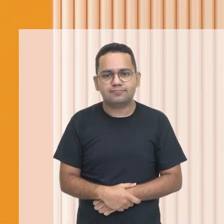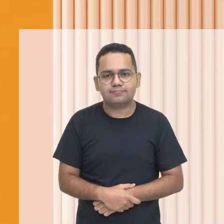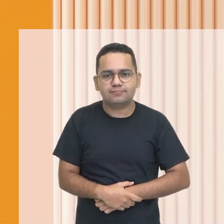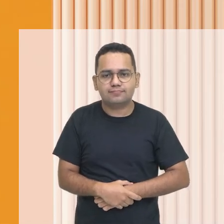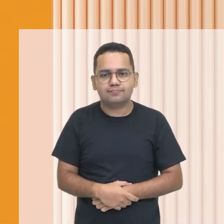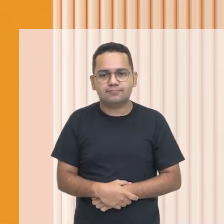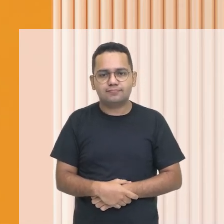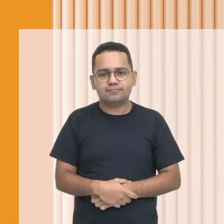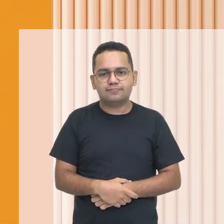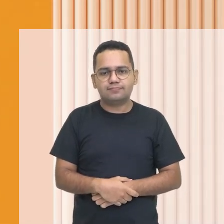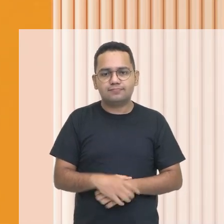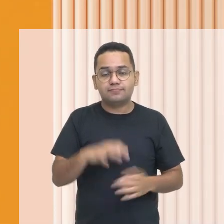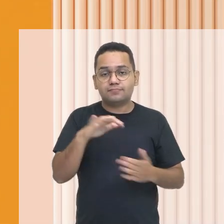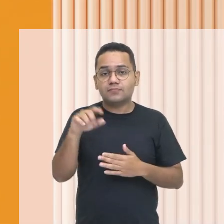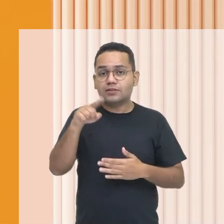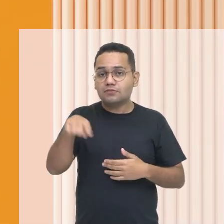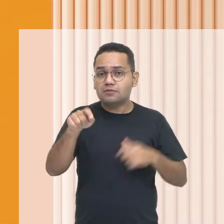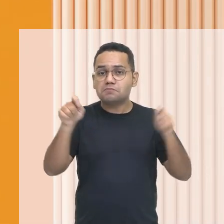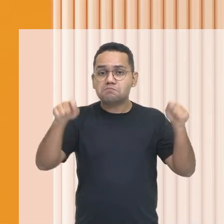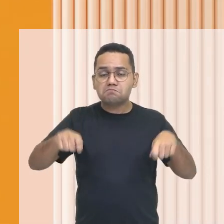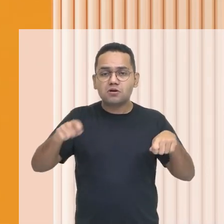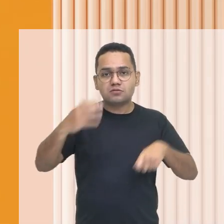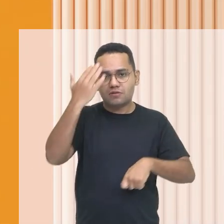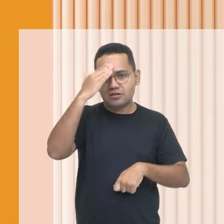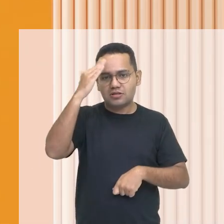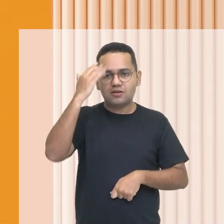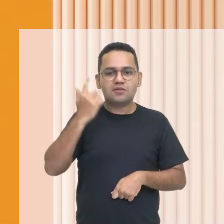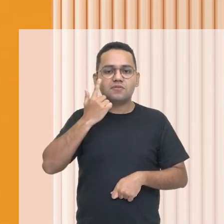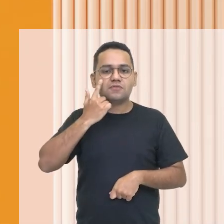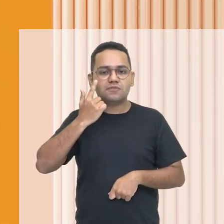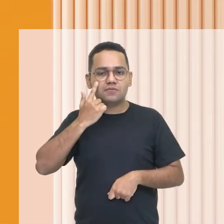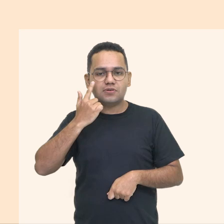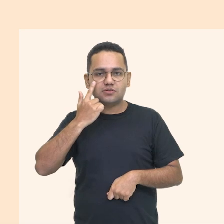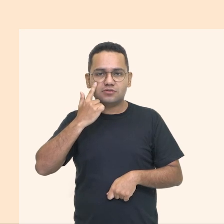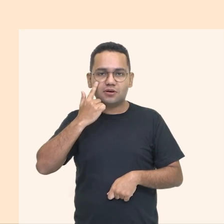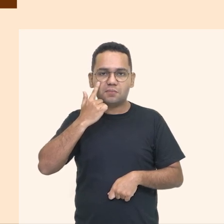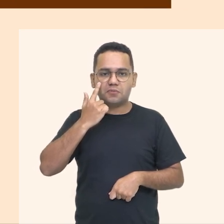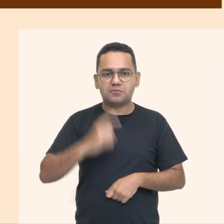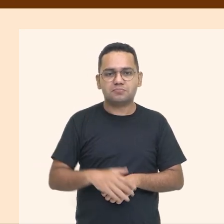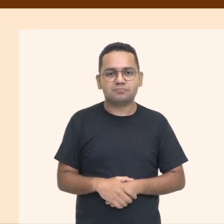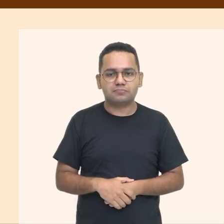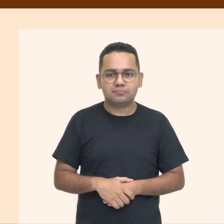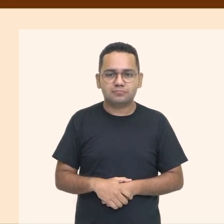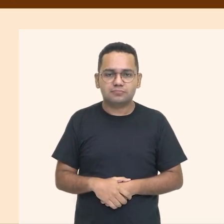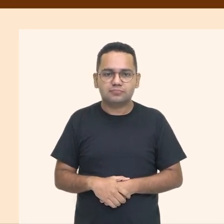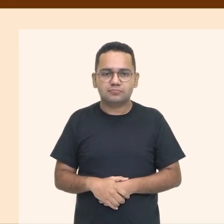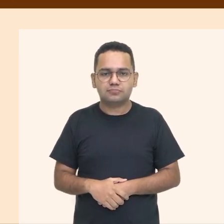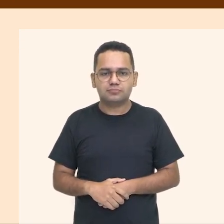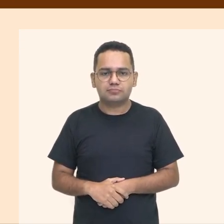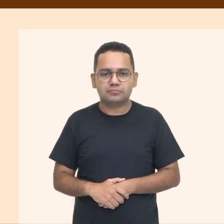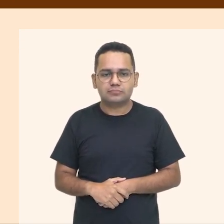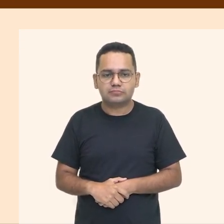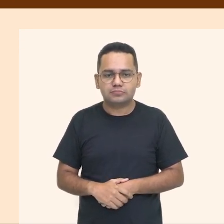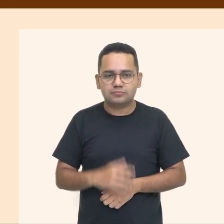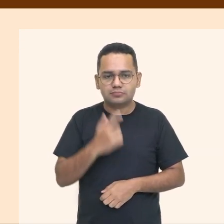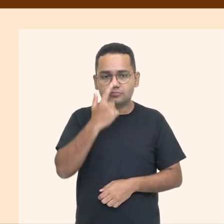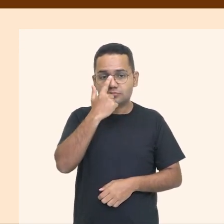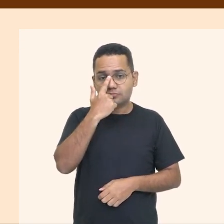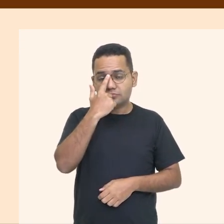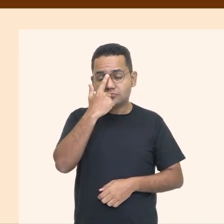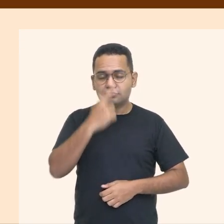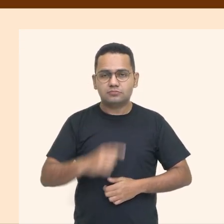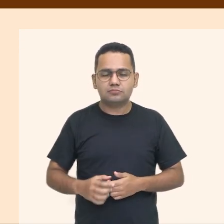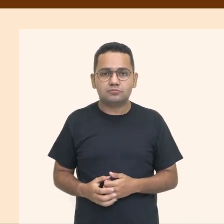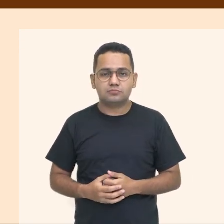isso ficar um pouco mais claro, nós vamos visualizar uma linha do tempo, na qual você vai ter nessa